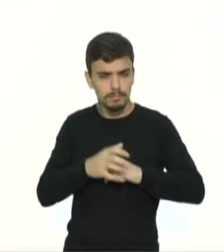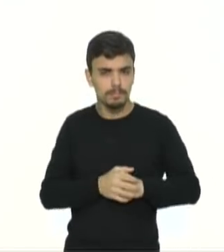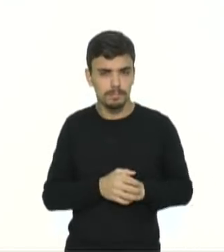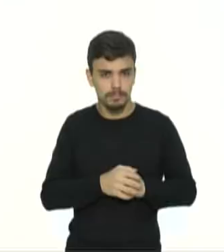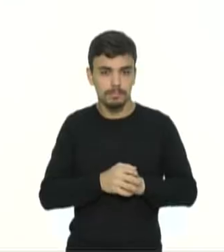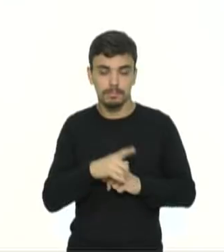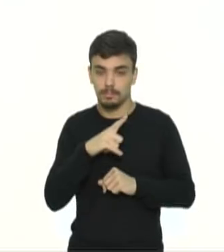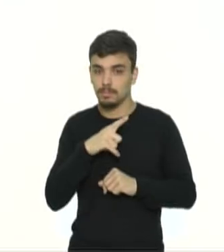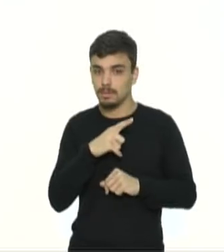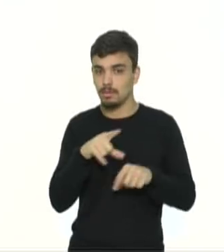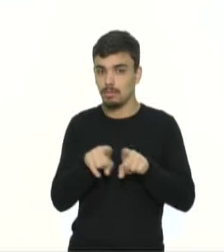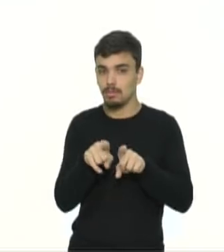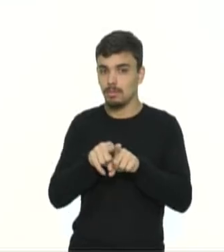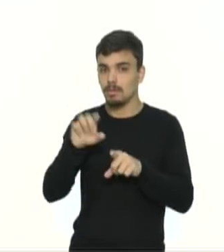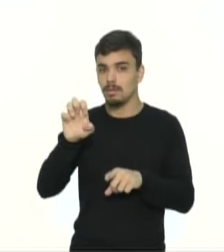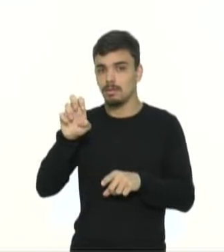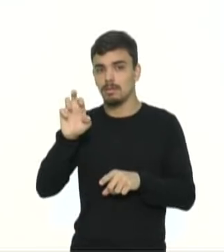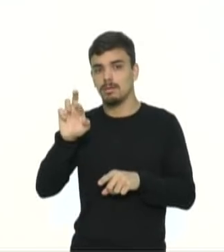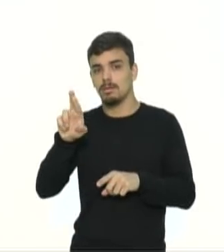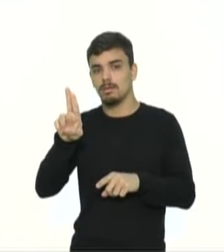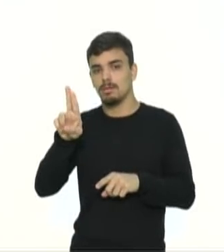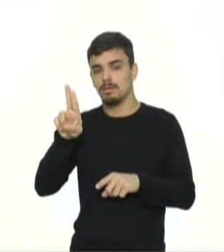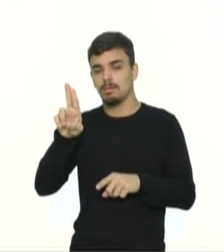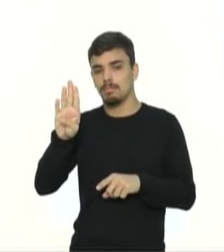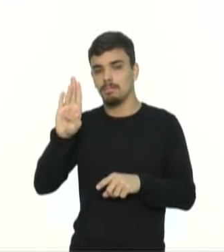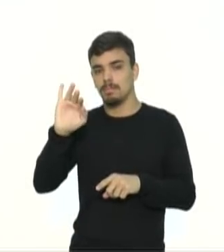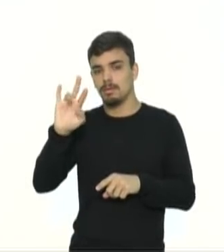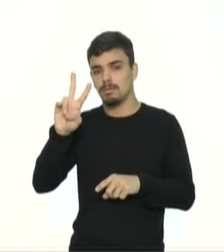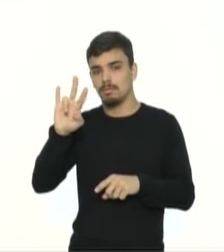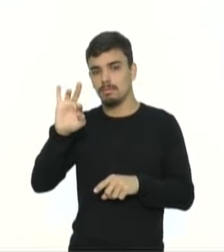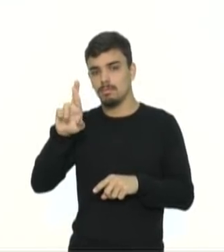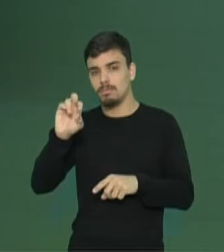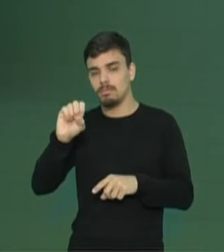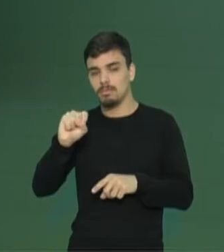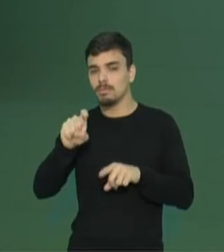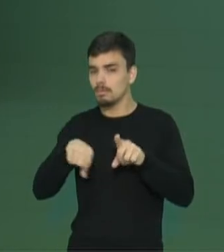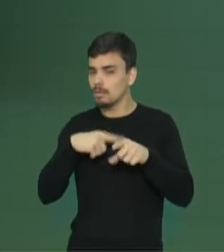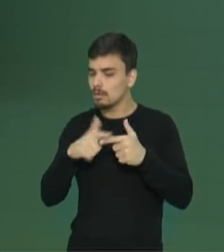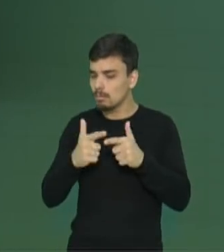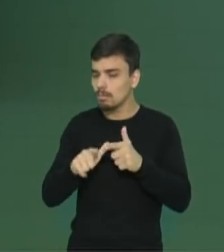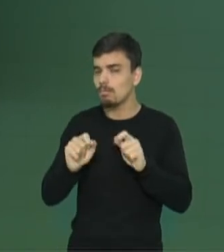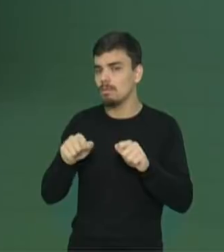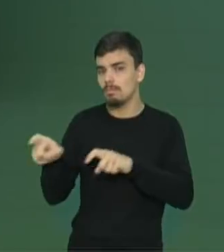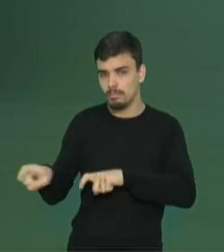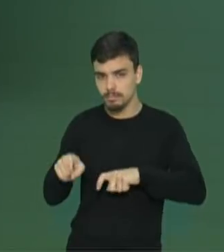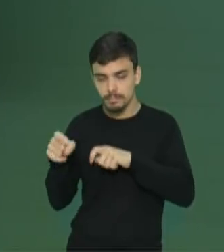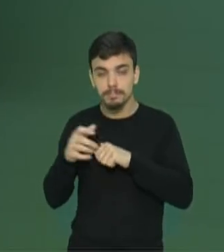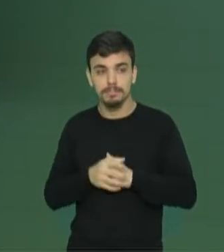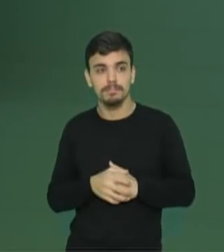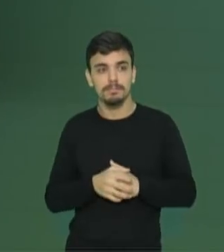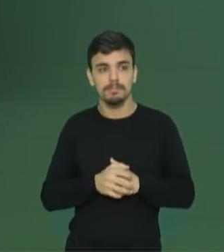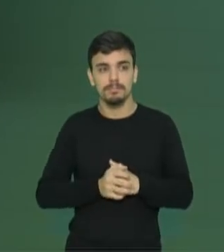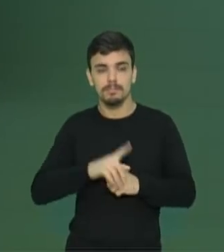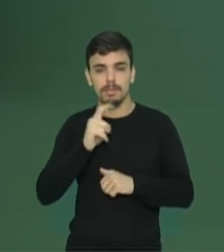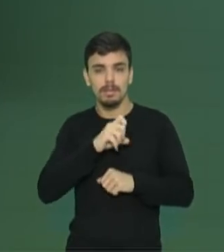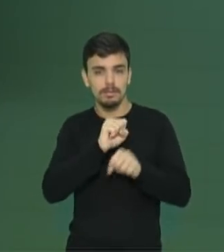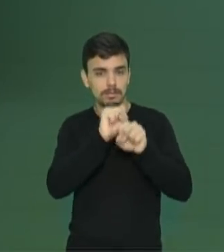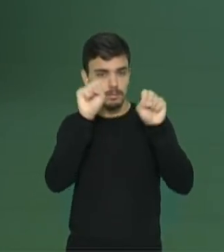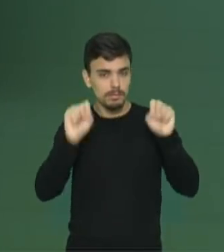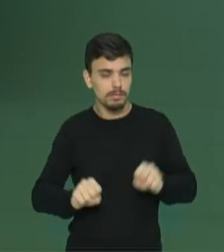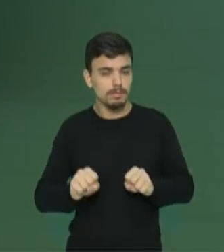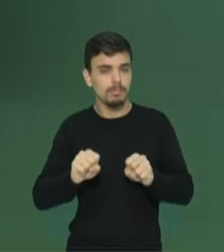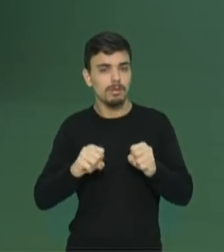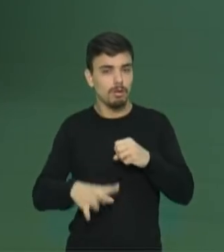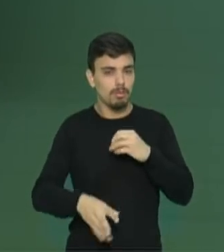também animais herbívoros, que são, algumas vezes, até problemas na agricultura. E esse sistema completo,